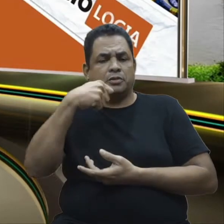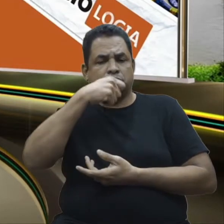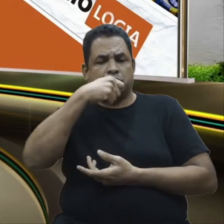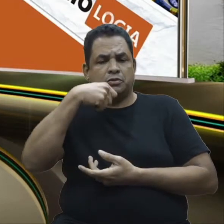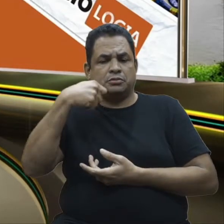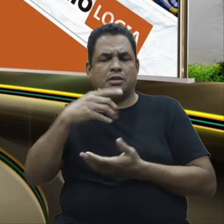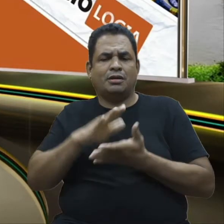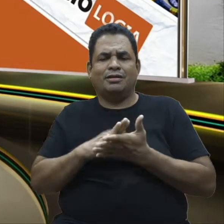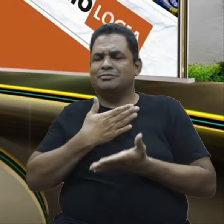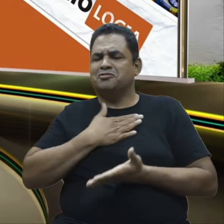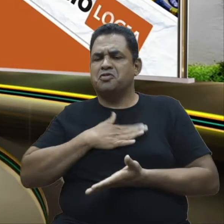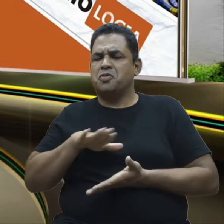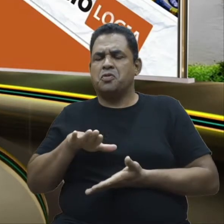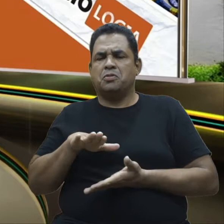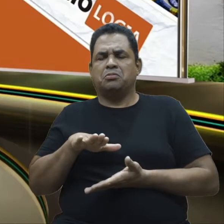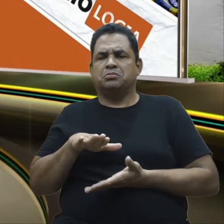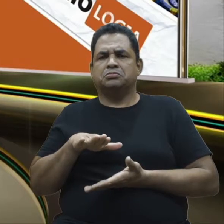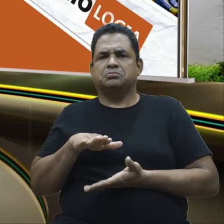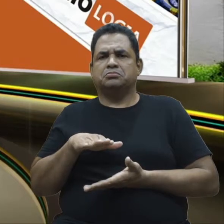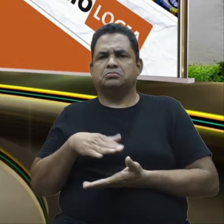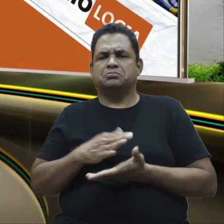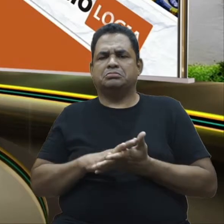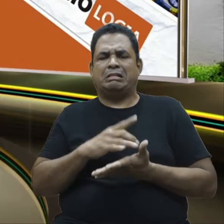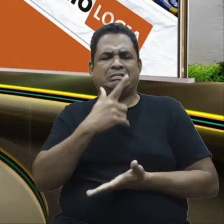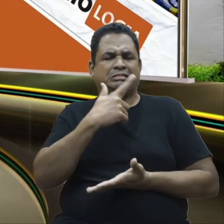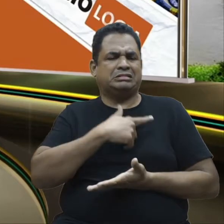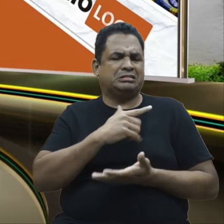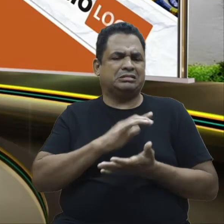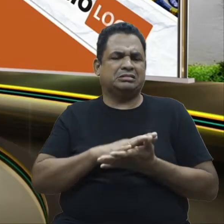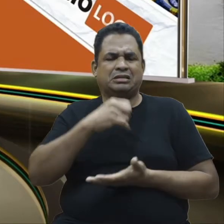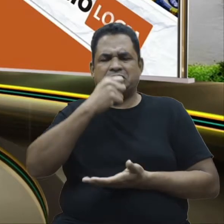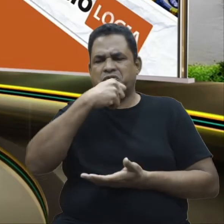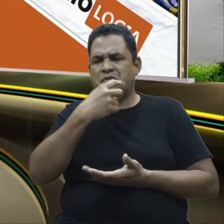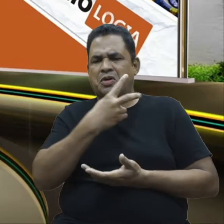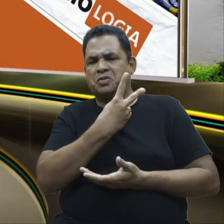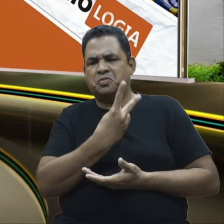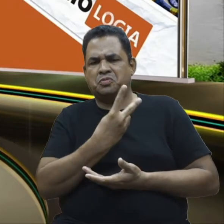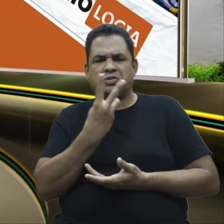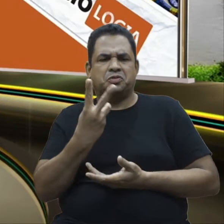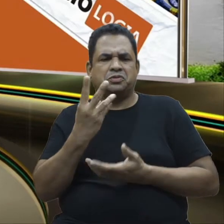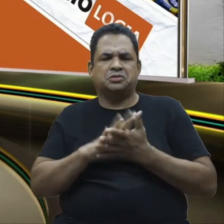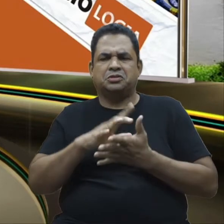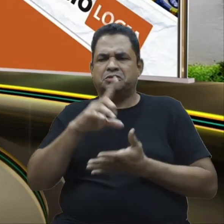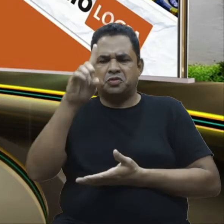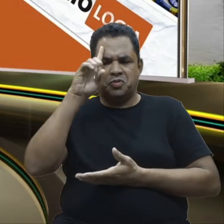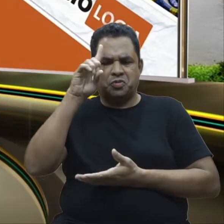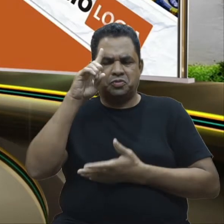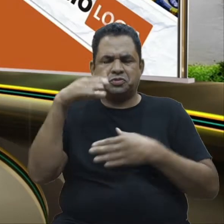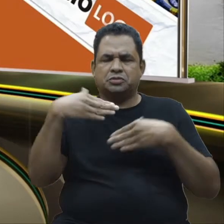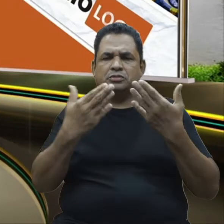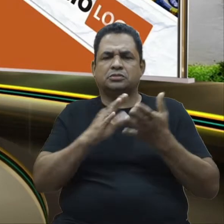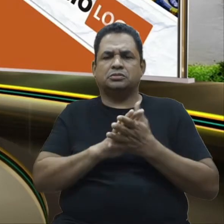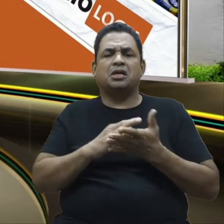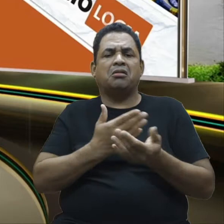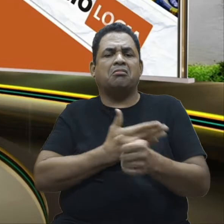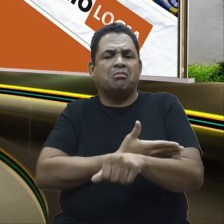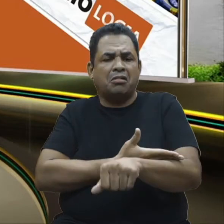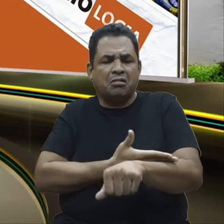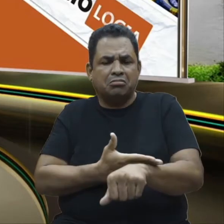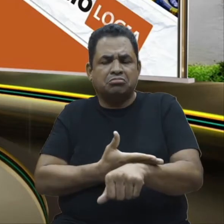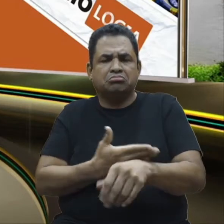gosto de escovar dente, é muito chato, tem que escovar 2, 3 vezes ao dia. Realmente, é um hábito que a gente cria